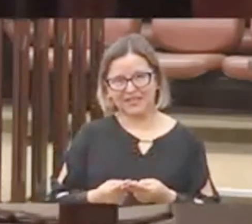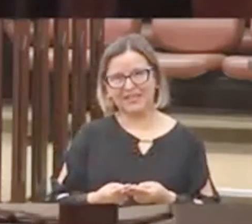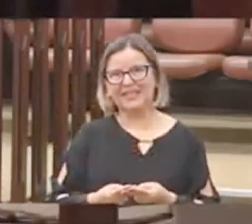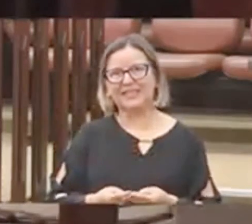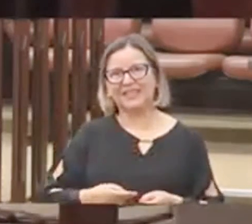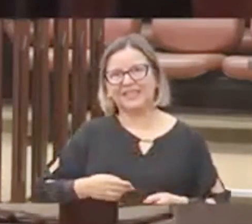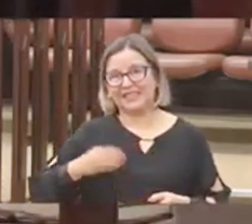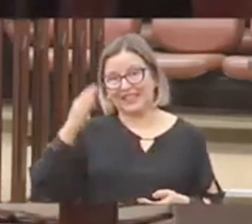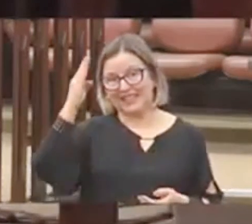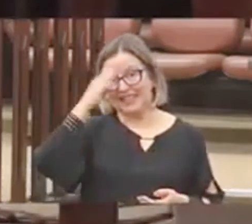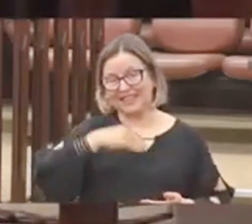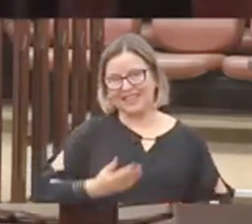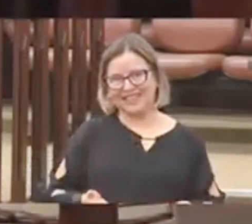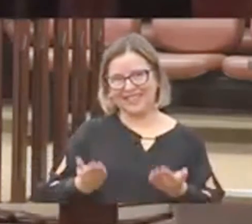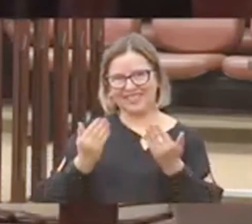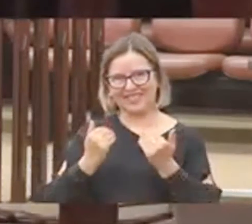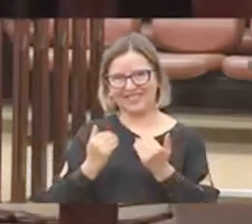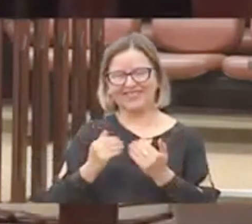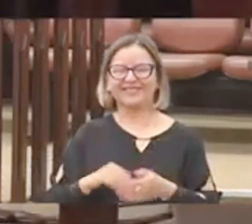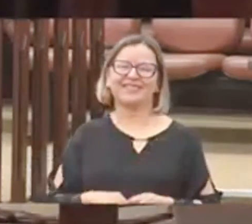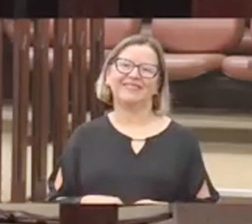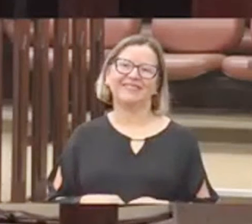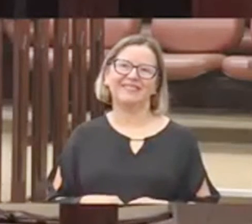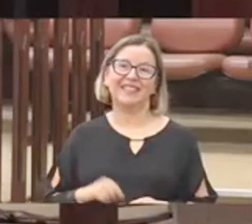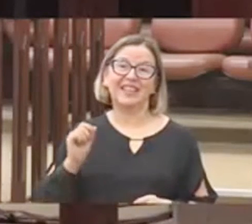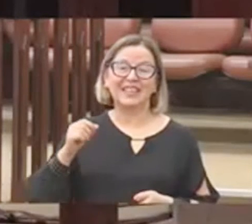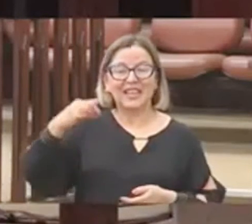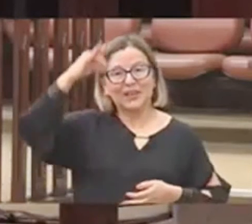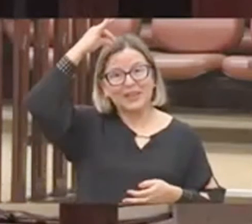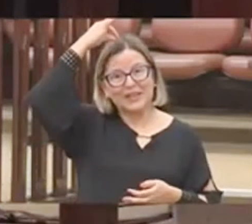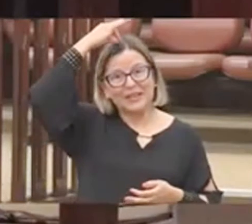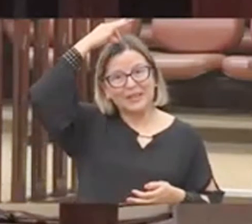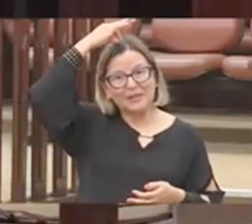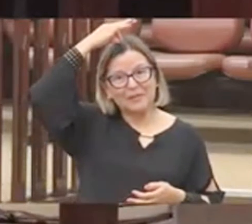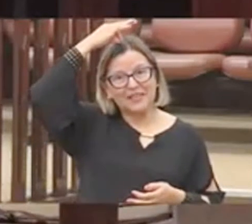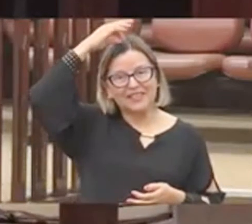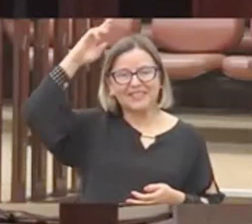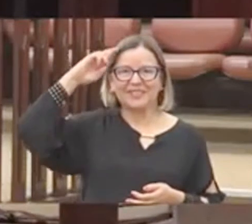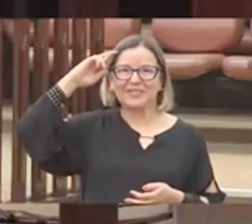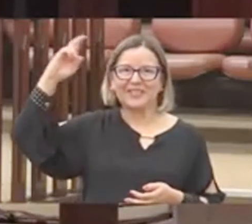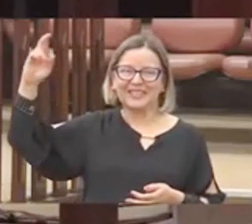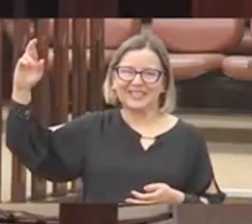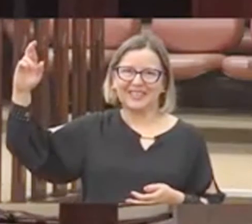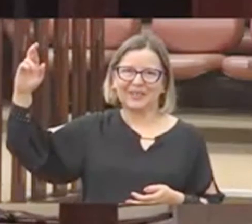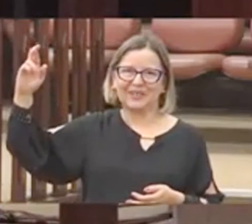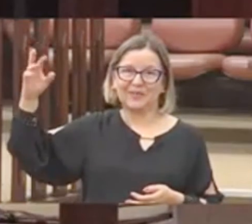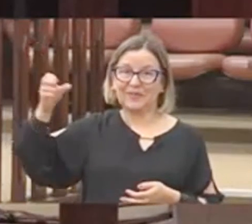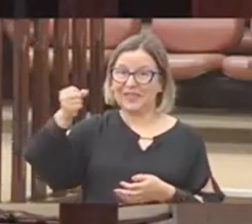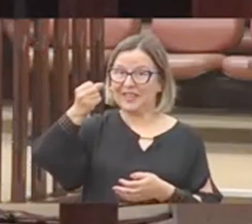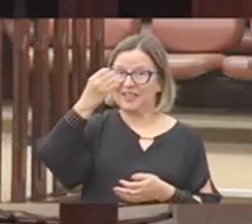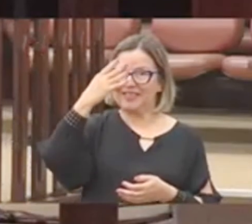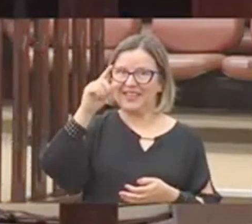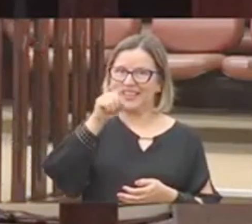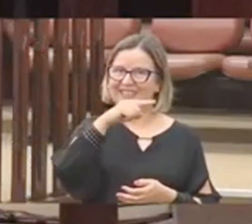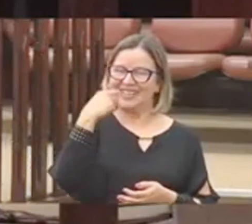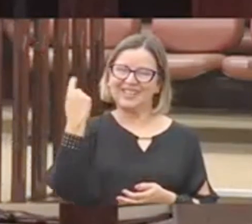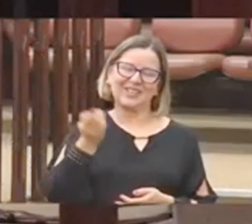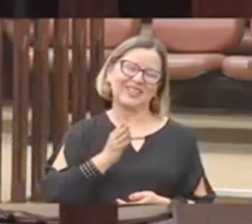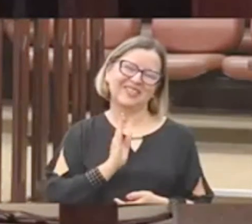Que o Espírito do Senhor trate com o nosso coração, com o